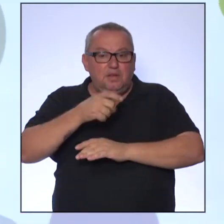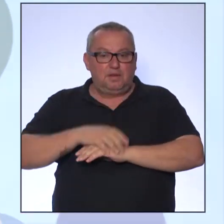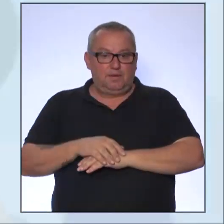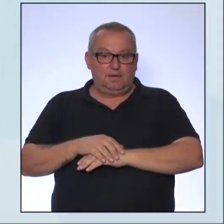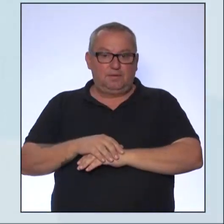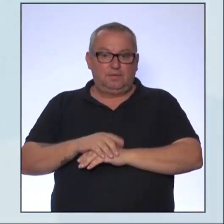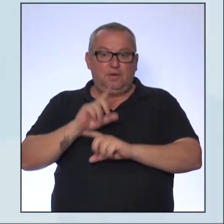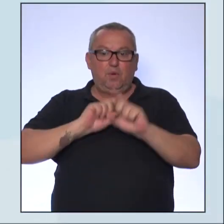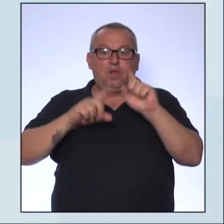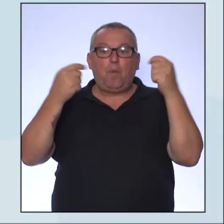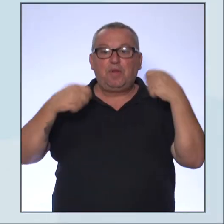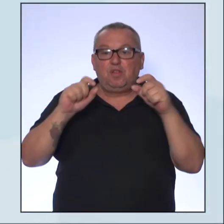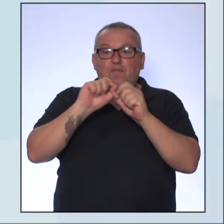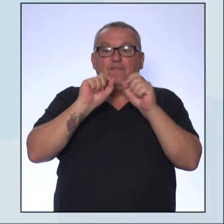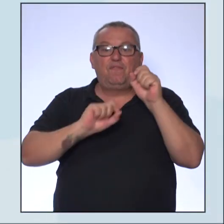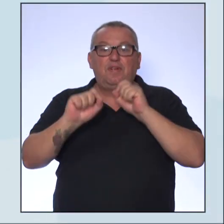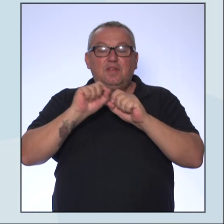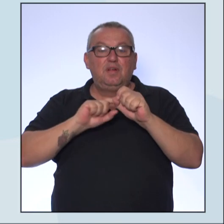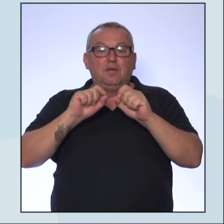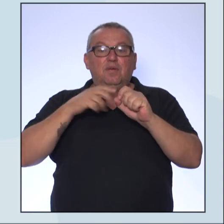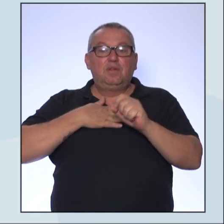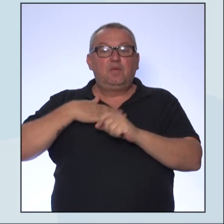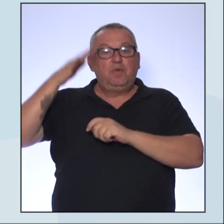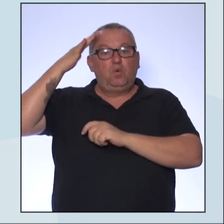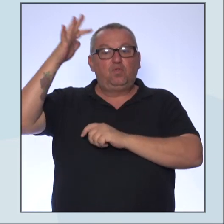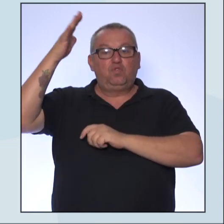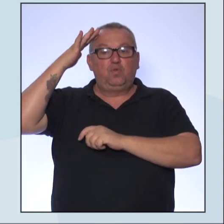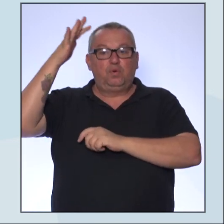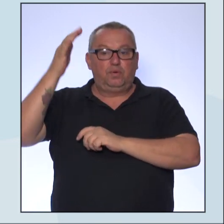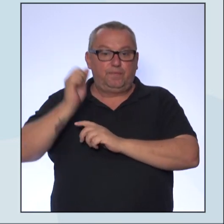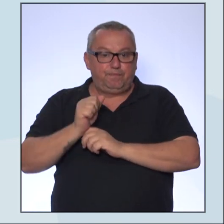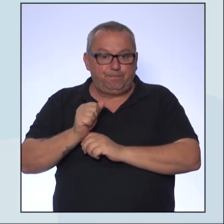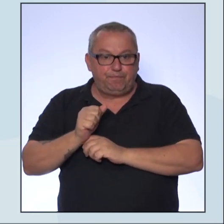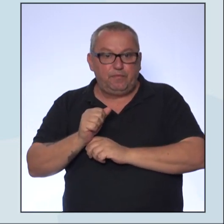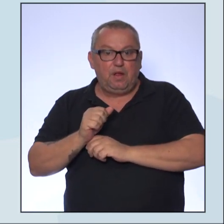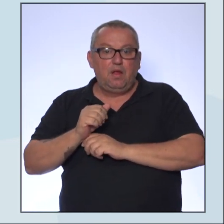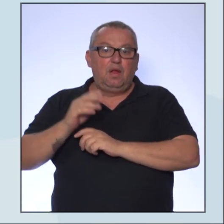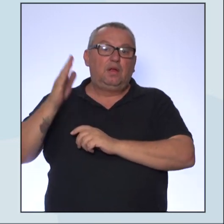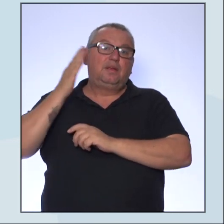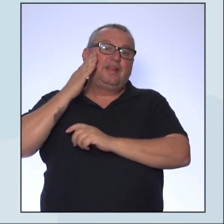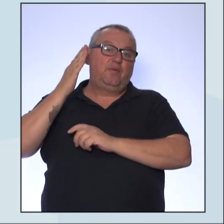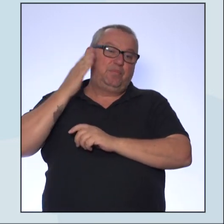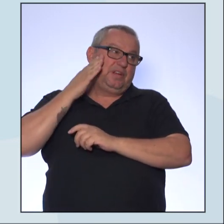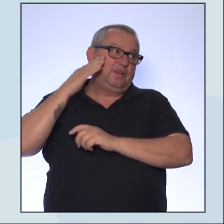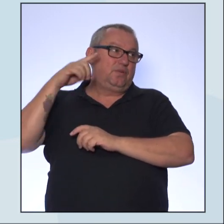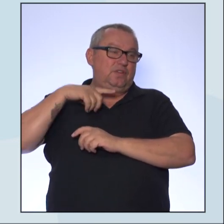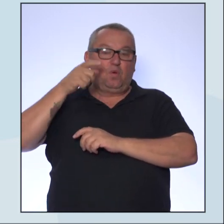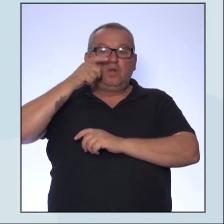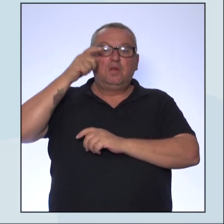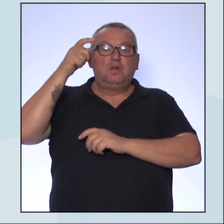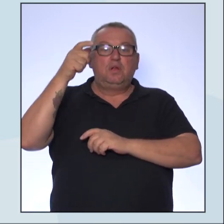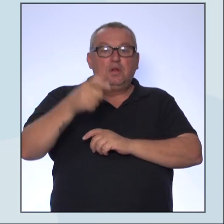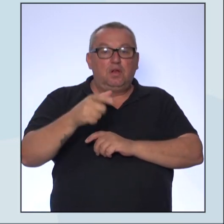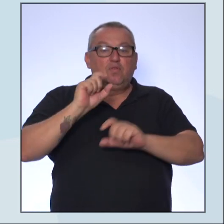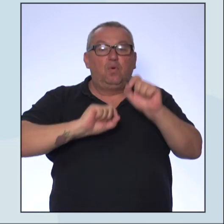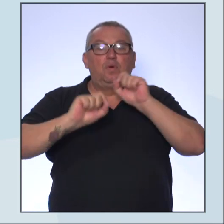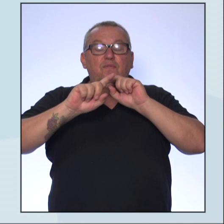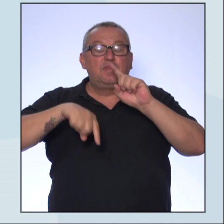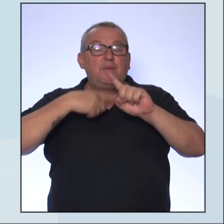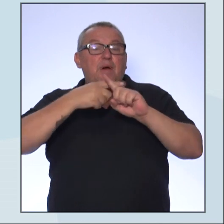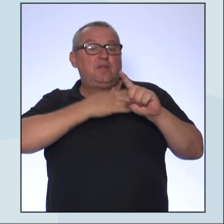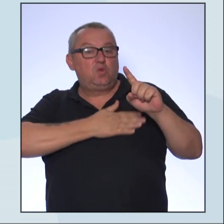E o que eu preciso fazer para realizar meus sonhos? Então, sabendo de seus interesses, o que você